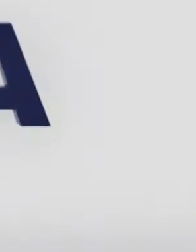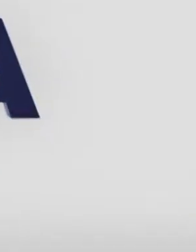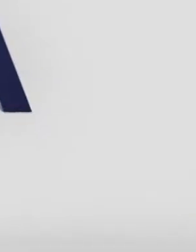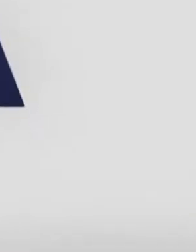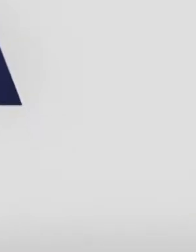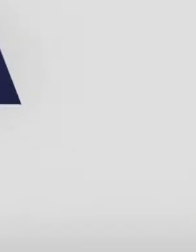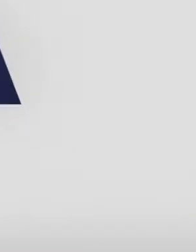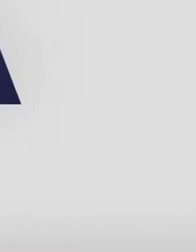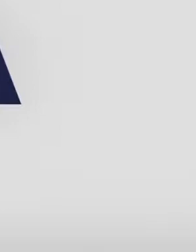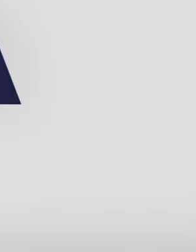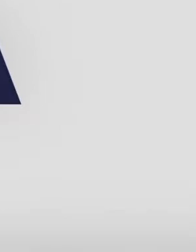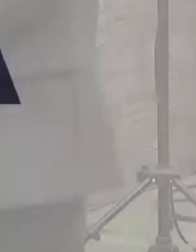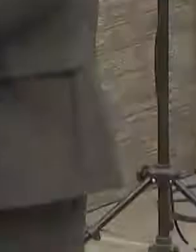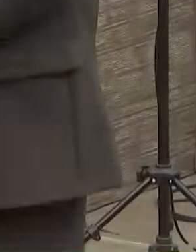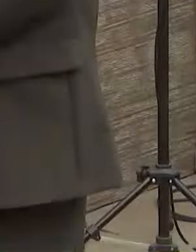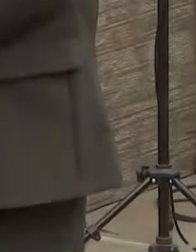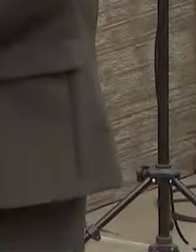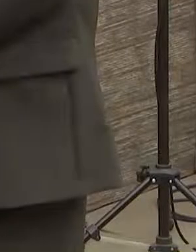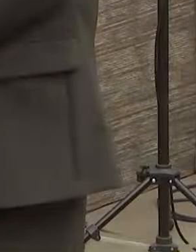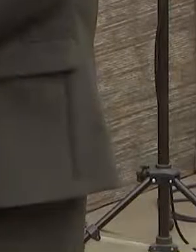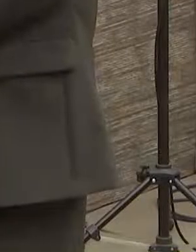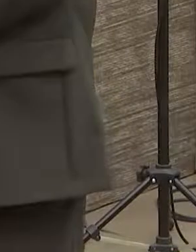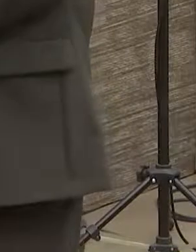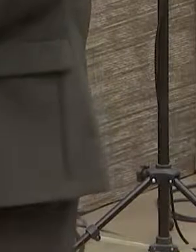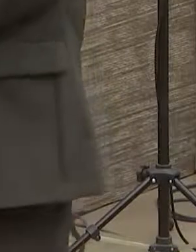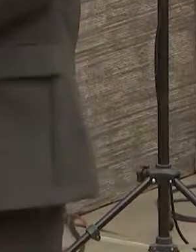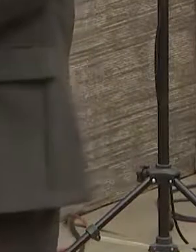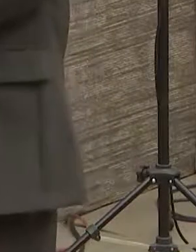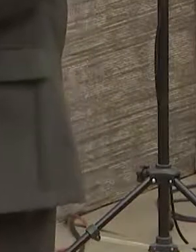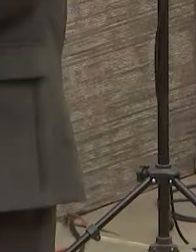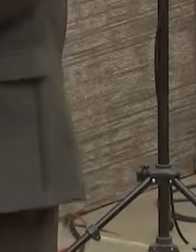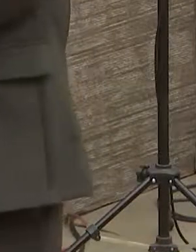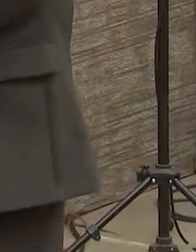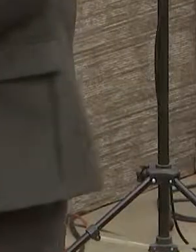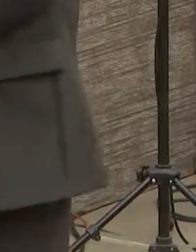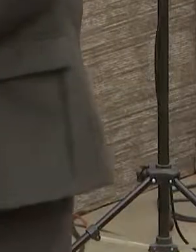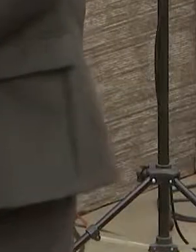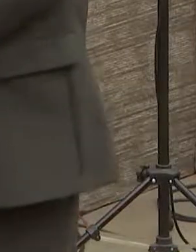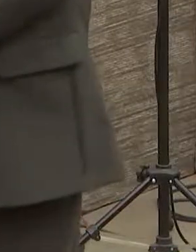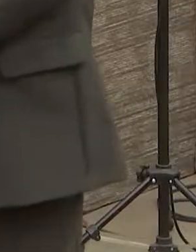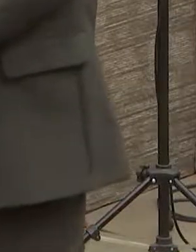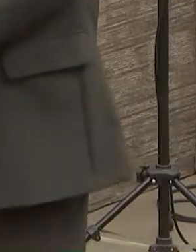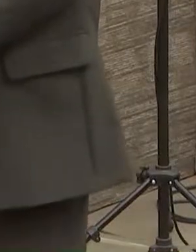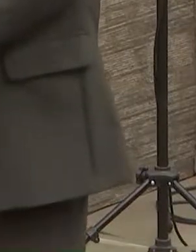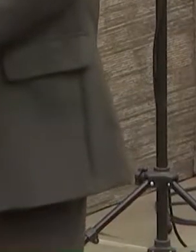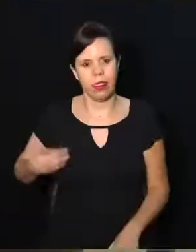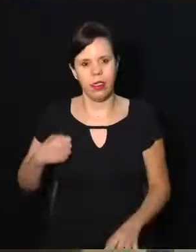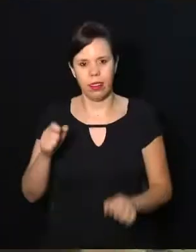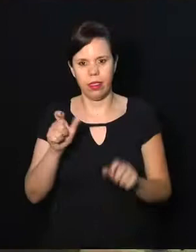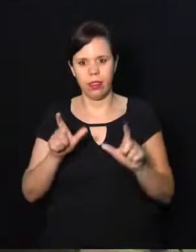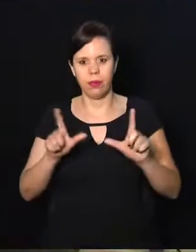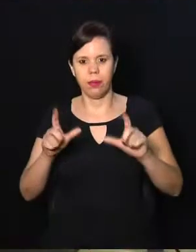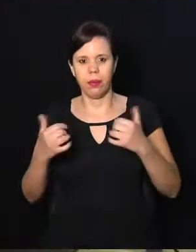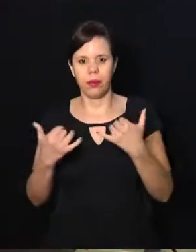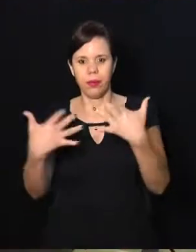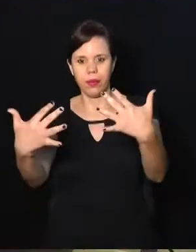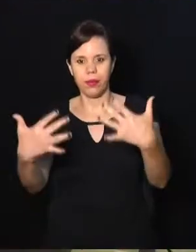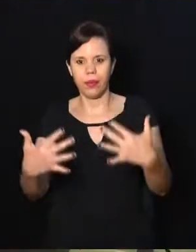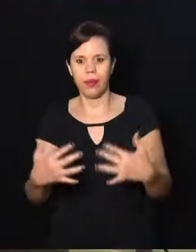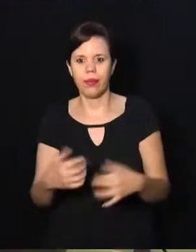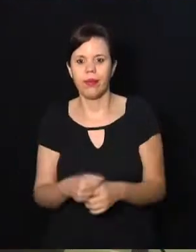TV Câmara, Campinas. Olá, boa tarde. Falamos ao vivo do plenário da Câmara de